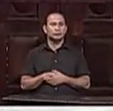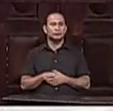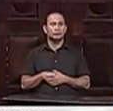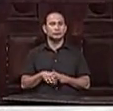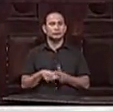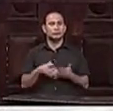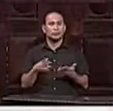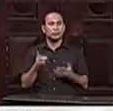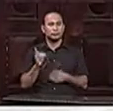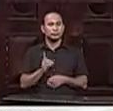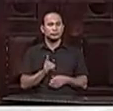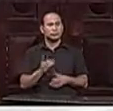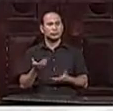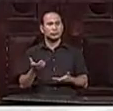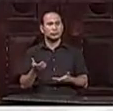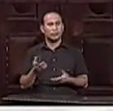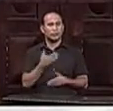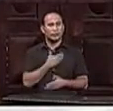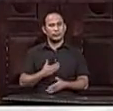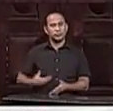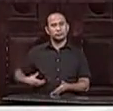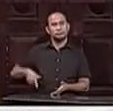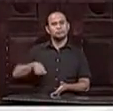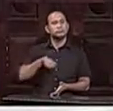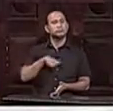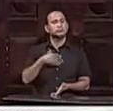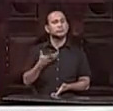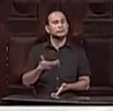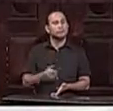direito que o governo Temer,